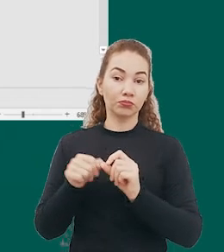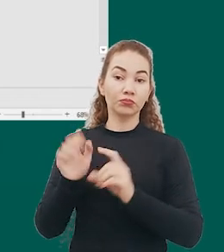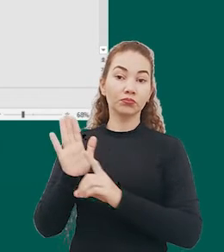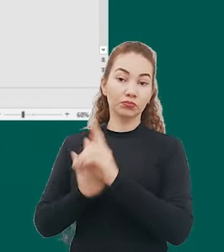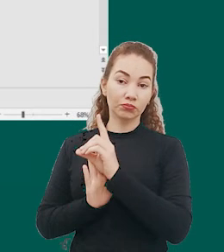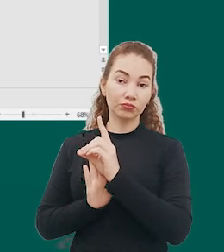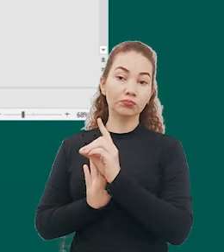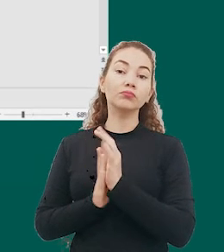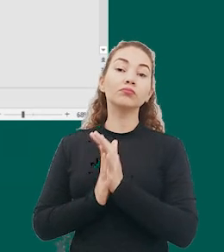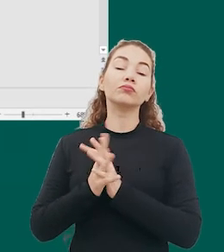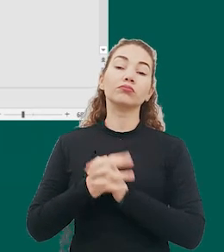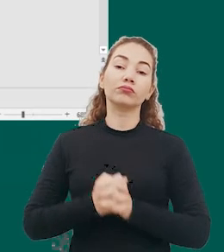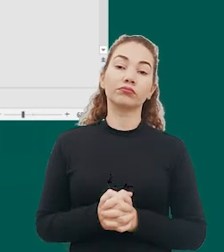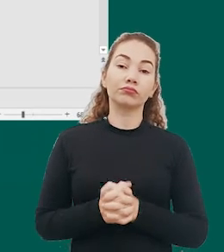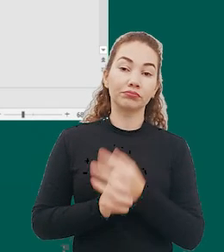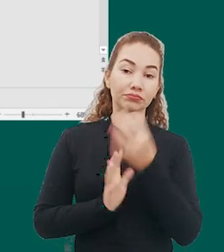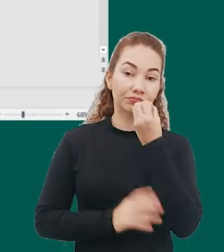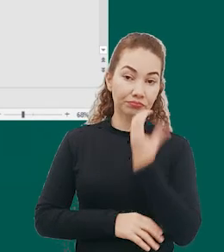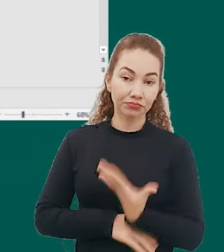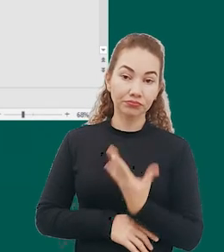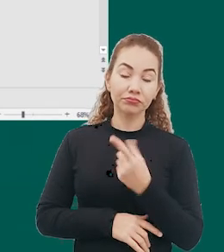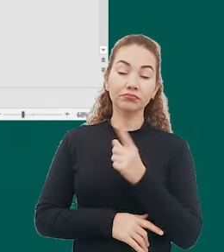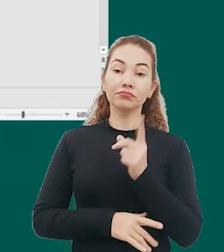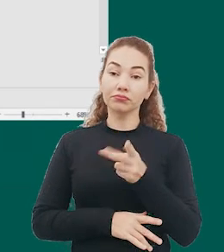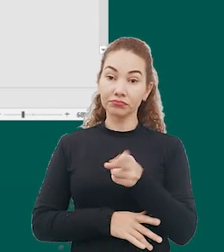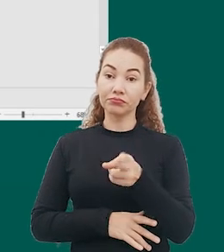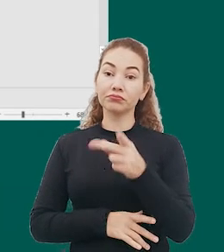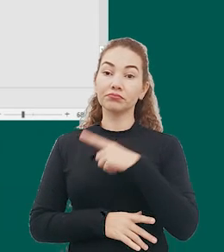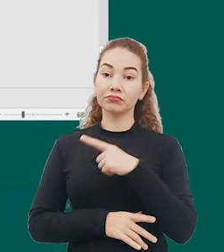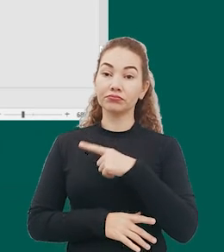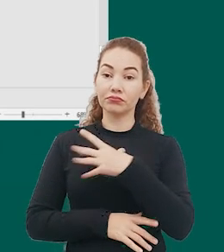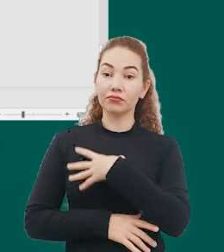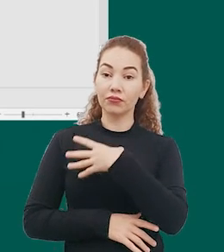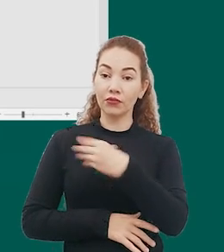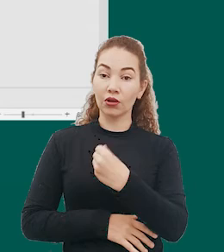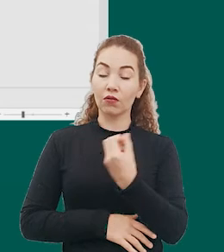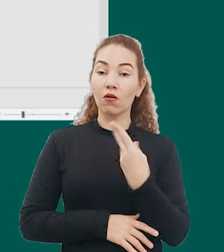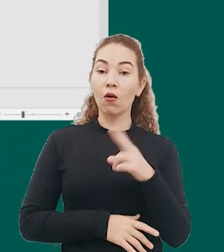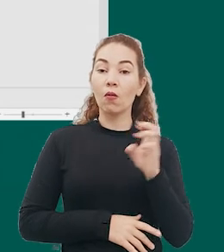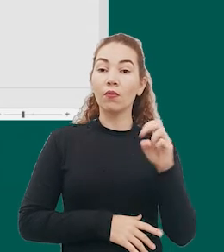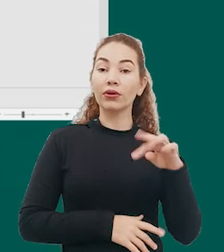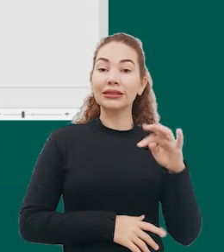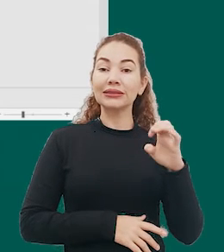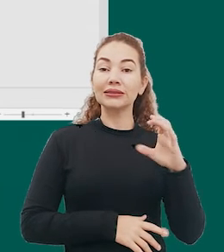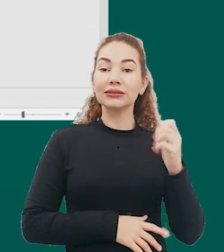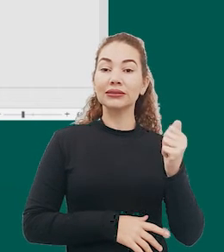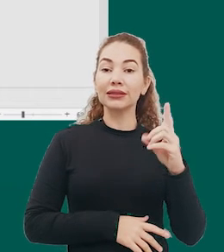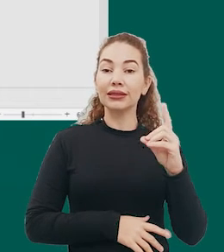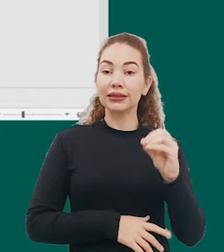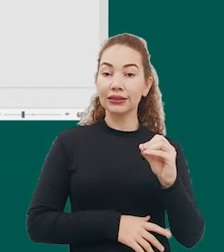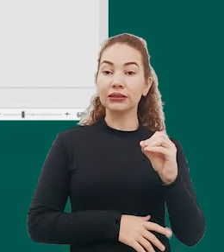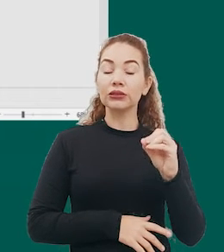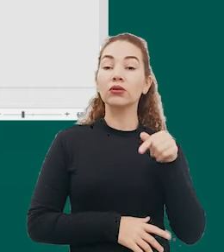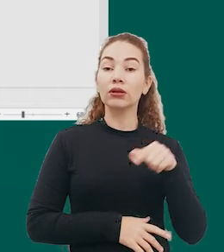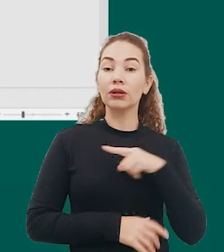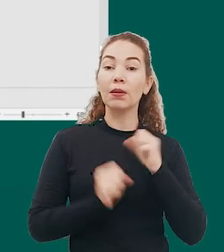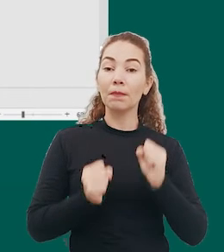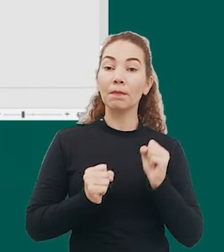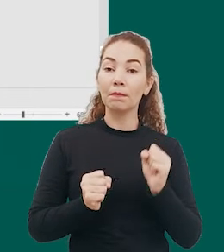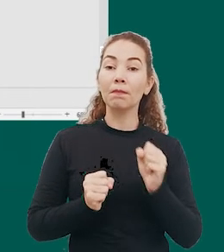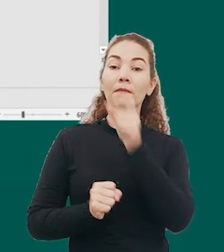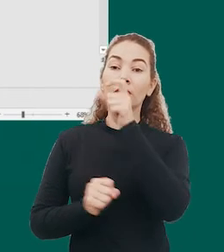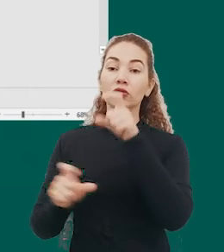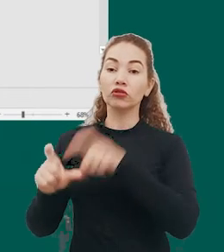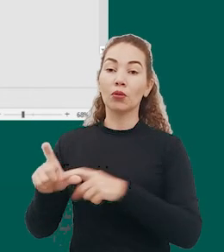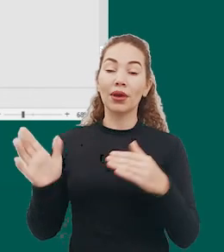a declaração. Bom, toda vez que nós tivermos um filho ou enteado, ele pode ser nosso dependente até ele